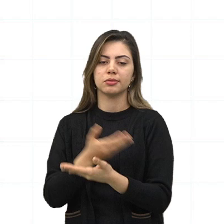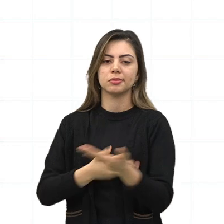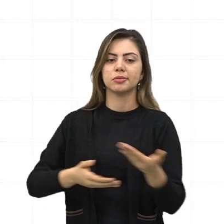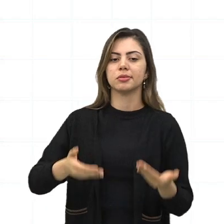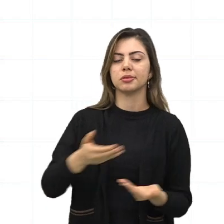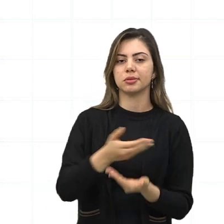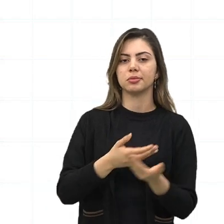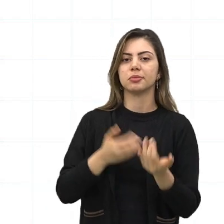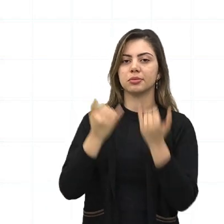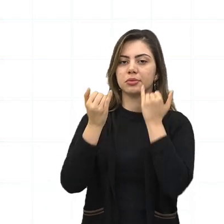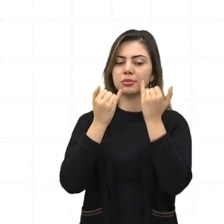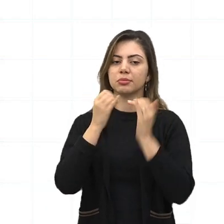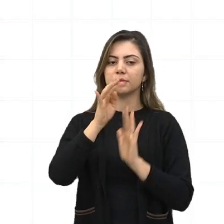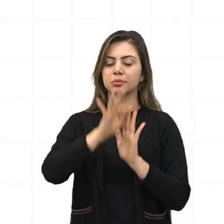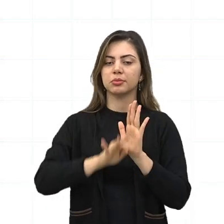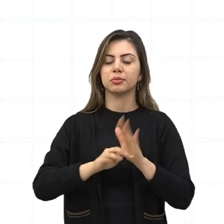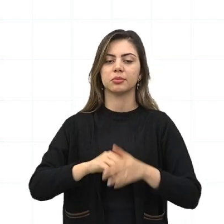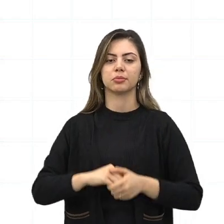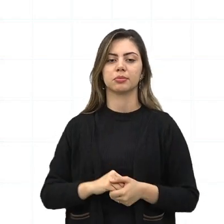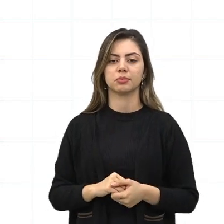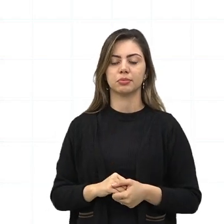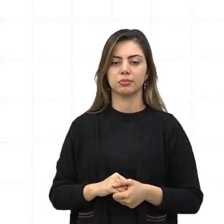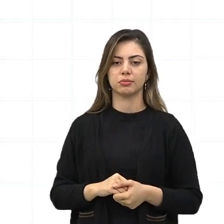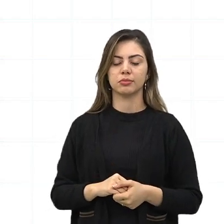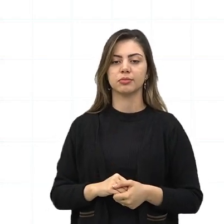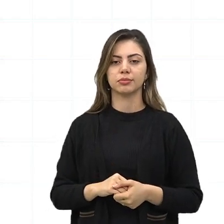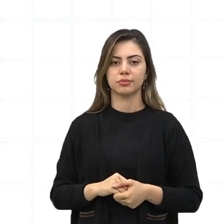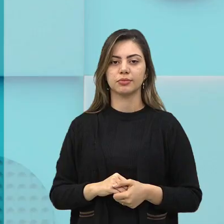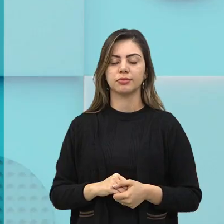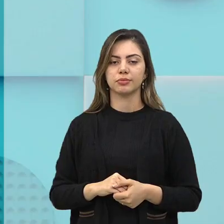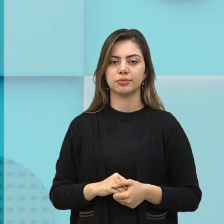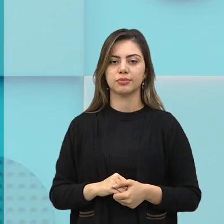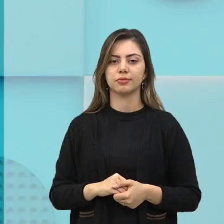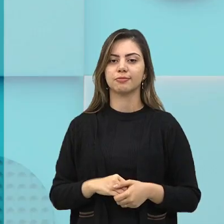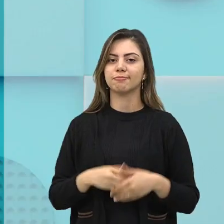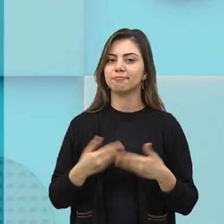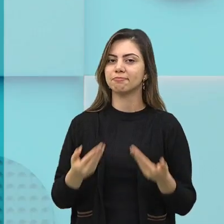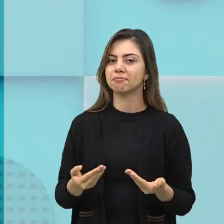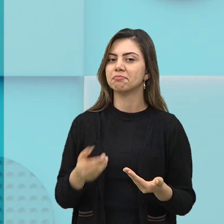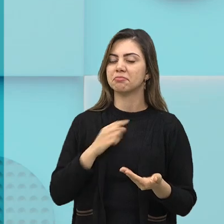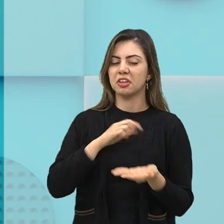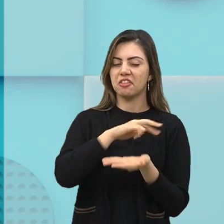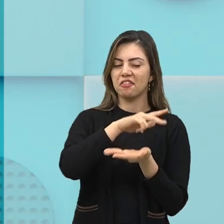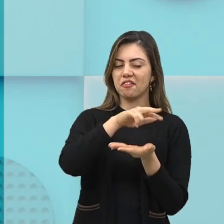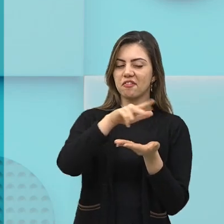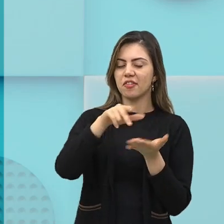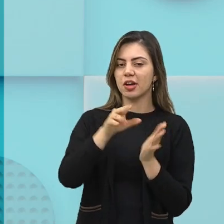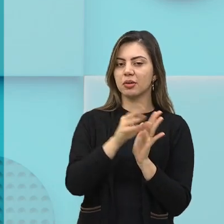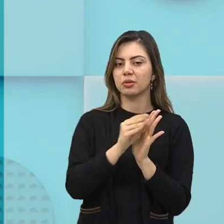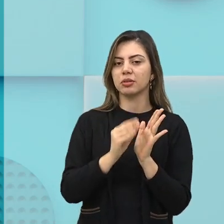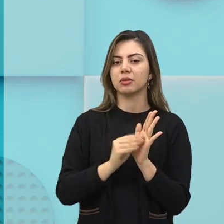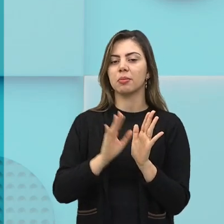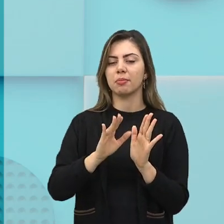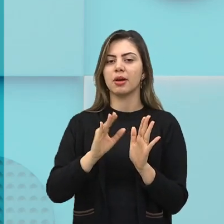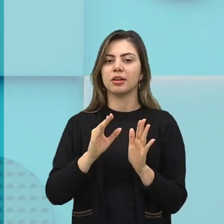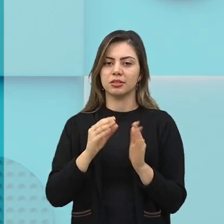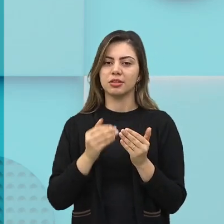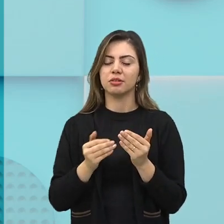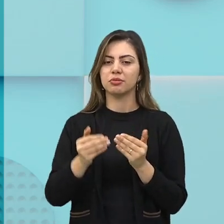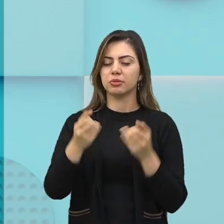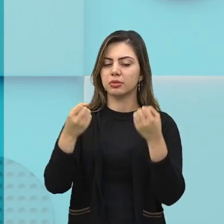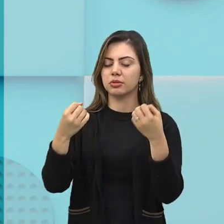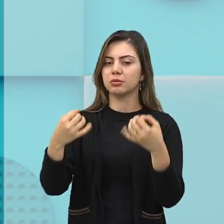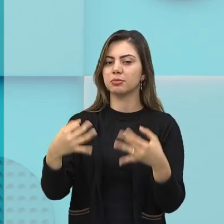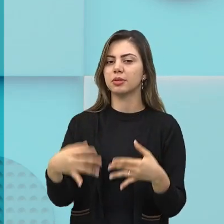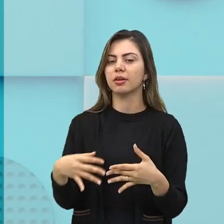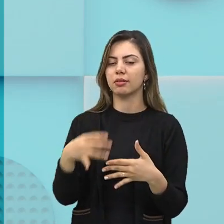produção, circulação e recepção. Parece bastante coisa, mas na verdade tudo isso vai ser compilado, a gente